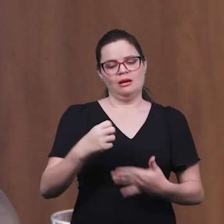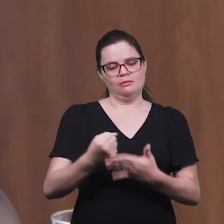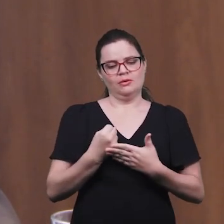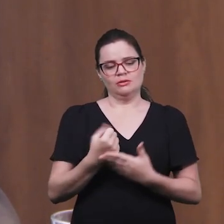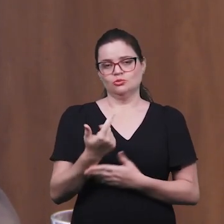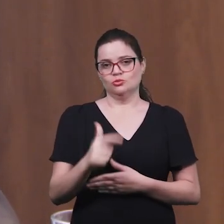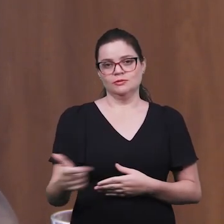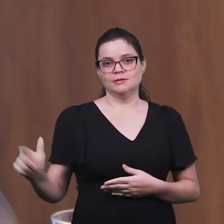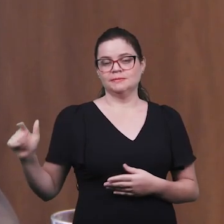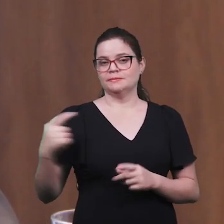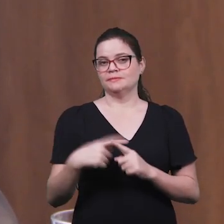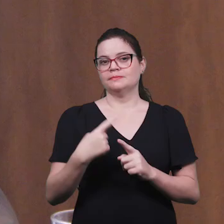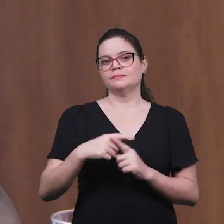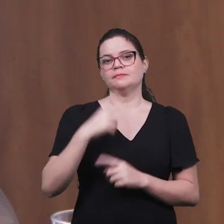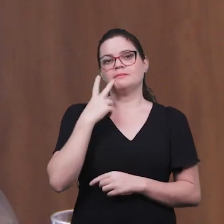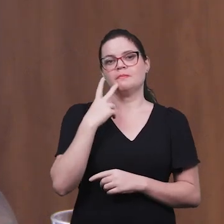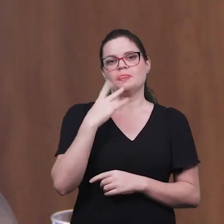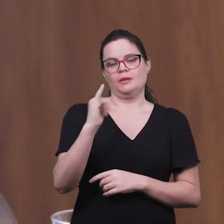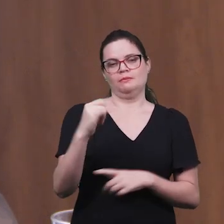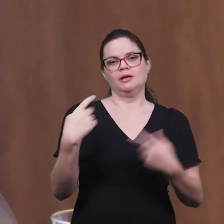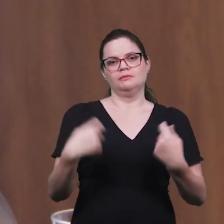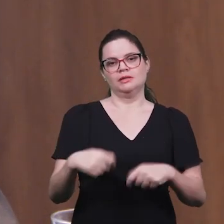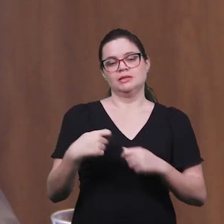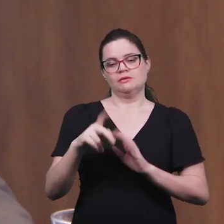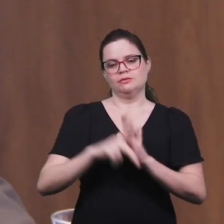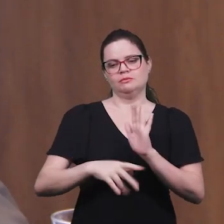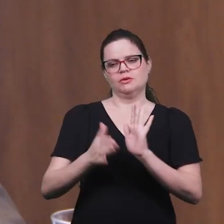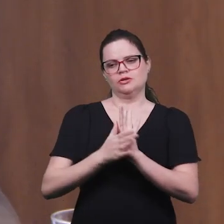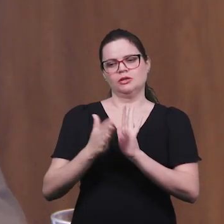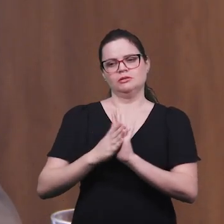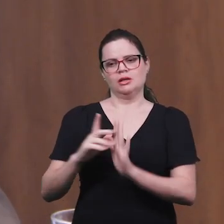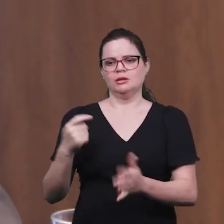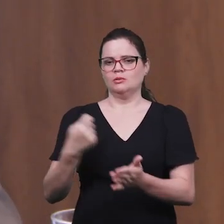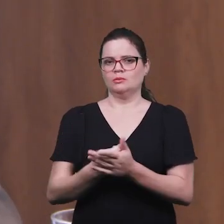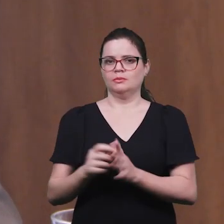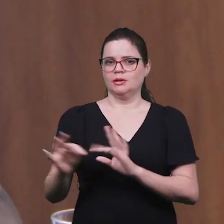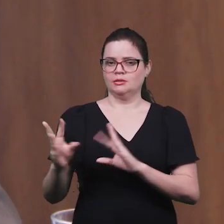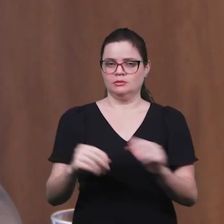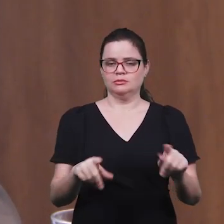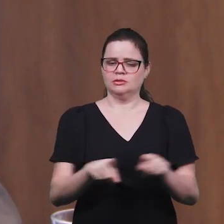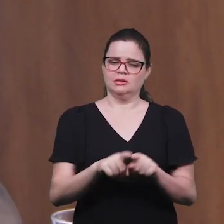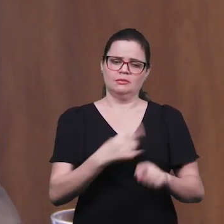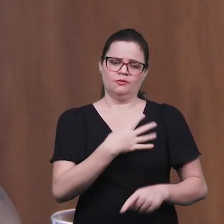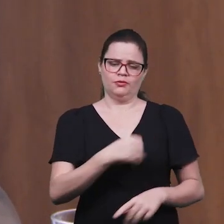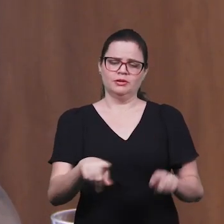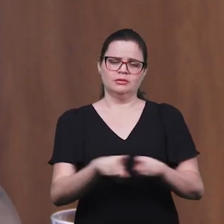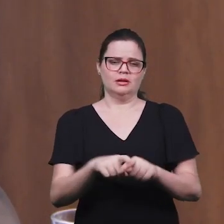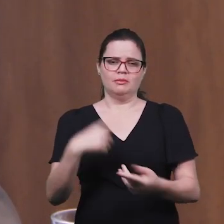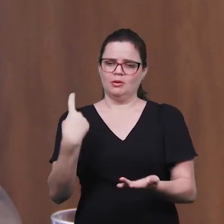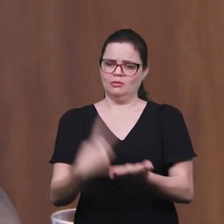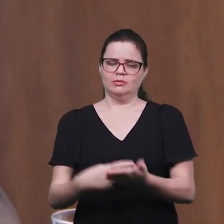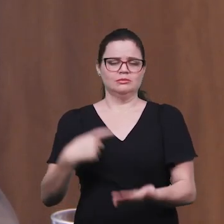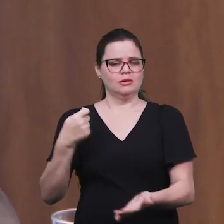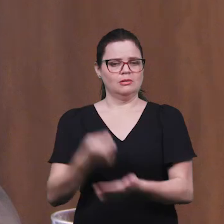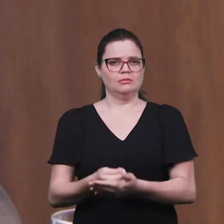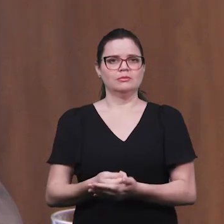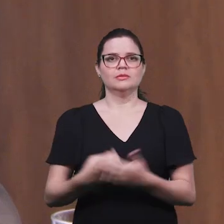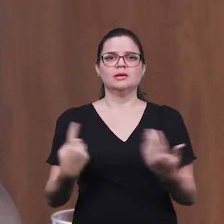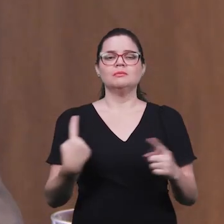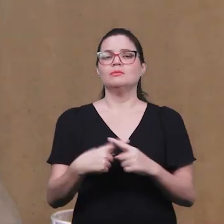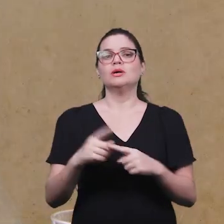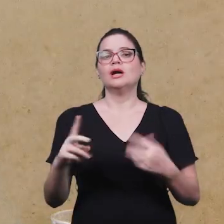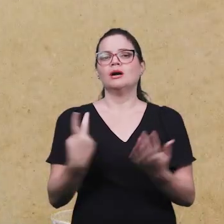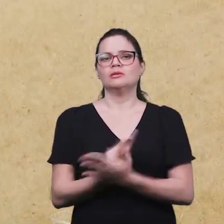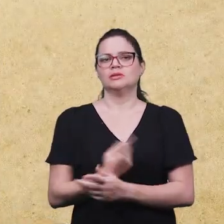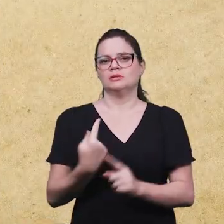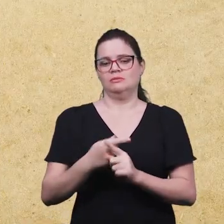socorrê-lo. Porque o Pai precisava de cumprir o projeto e o Filho também. Mas isso aconteceu porque Ele te amou, porque Ele me